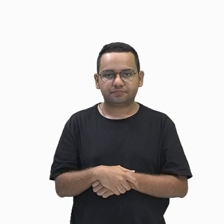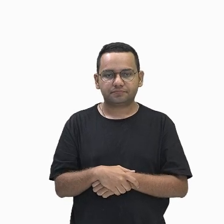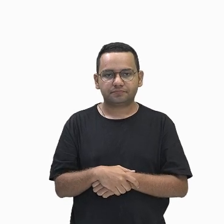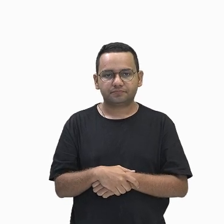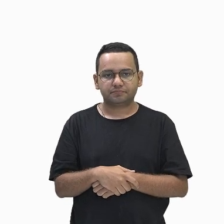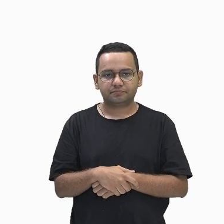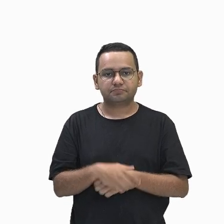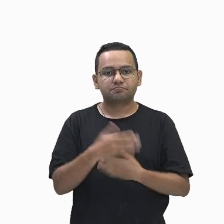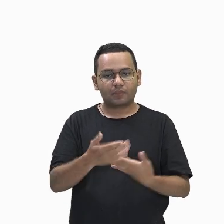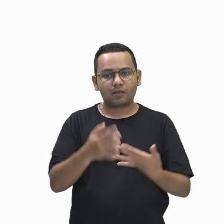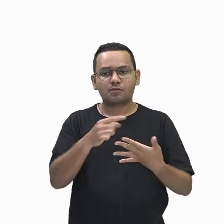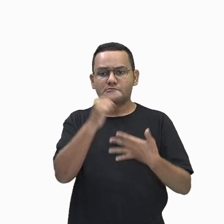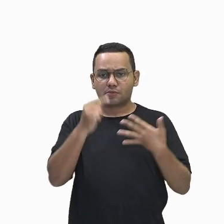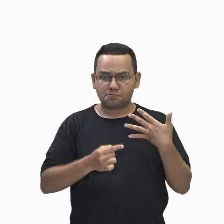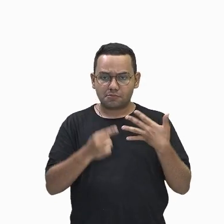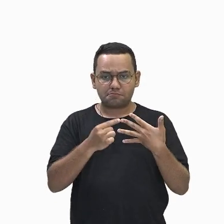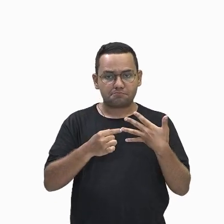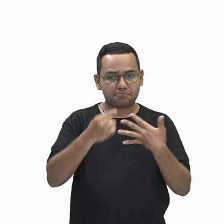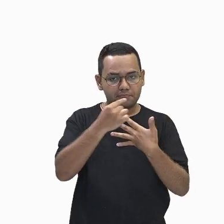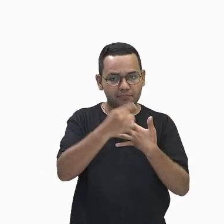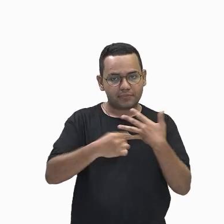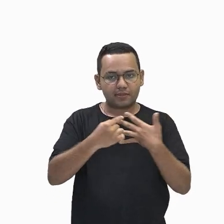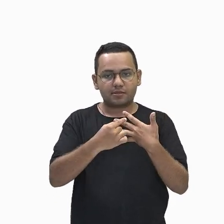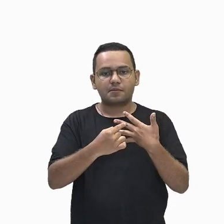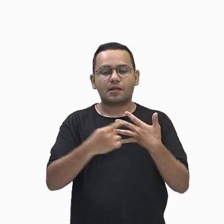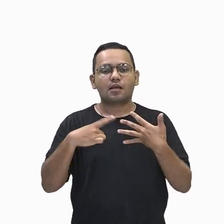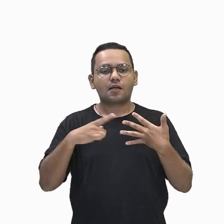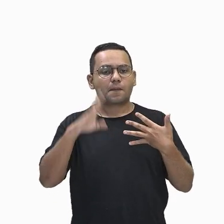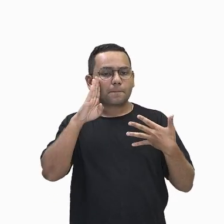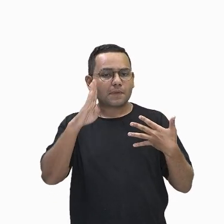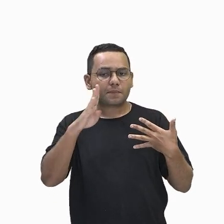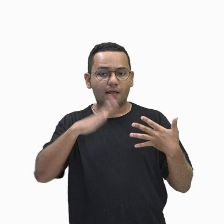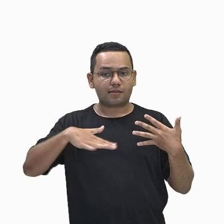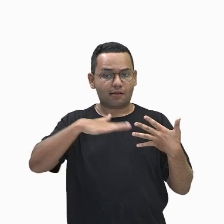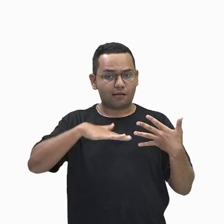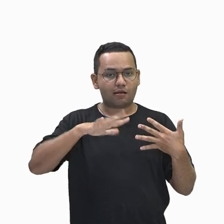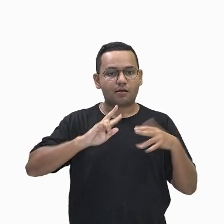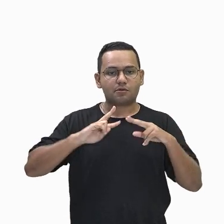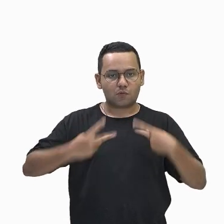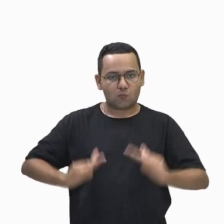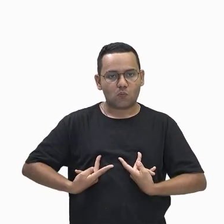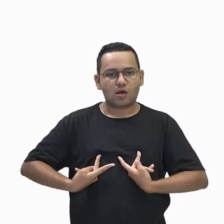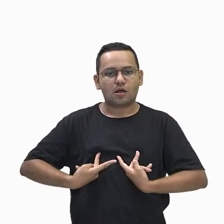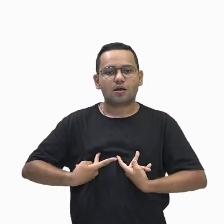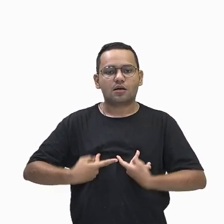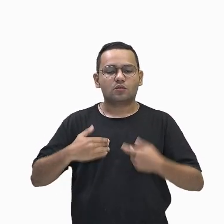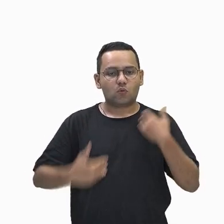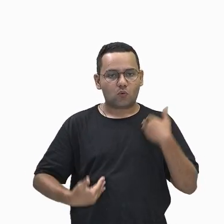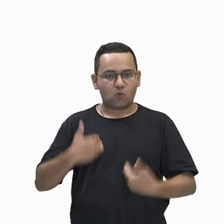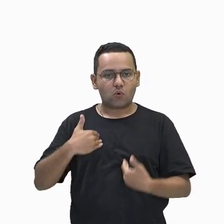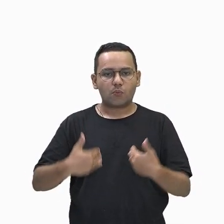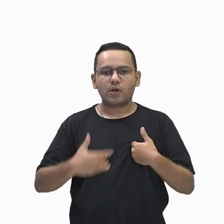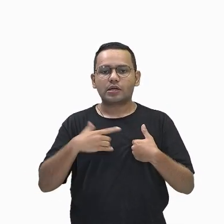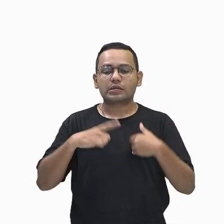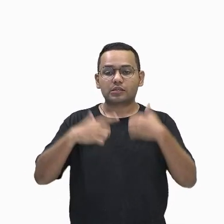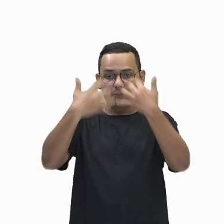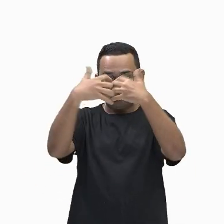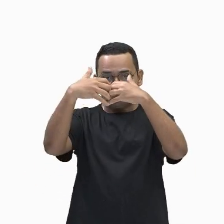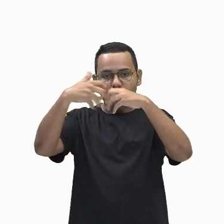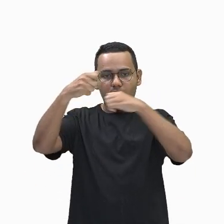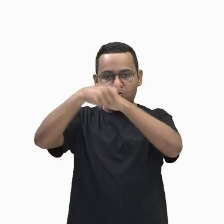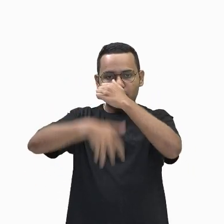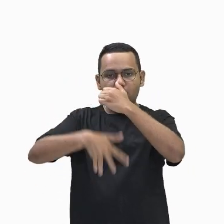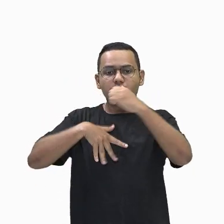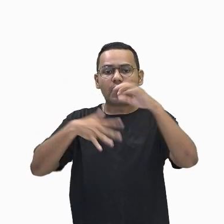dos principais sistemas de comunicação do corpo humano, atuando junto com o sistema nervoso para controlar várias funções